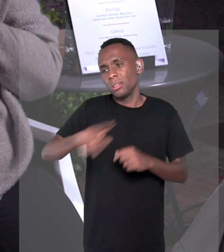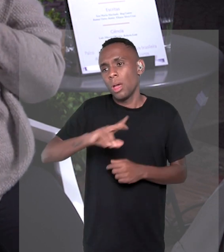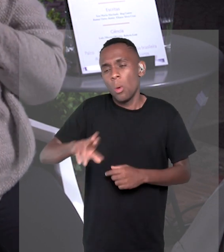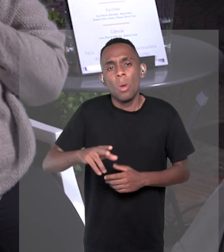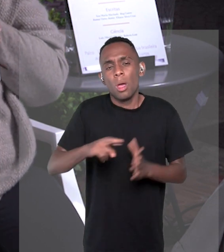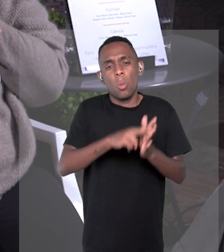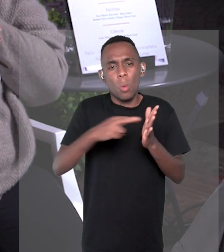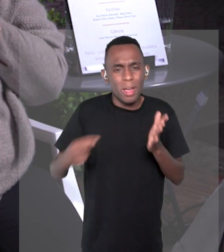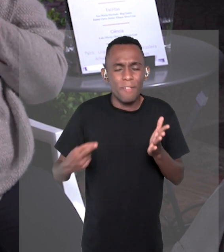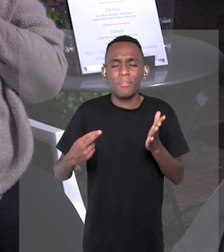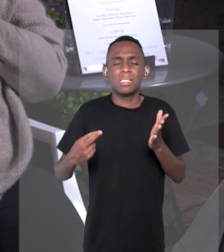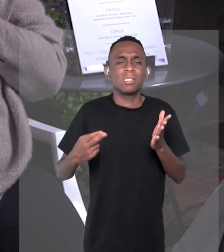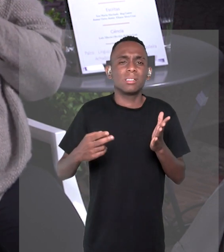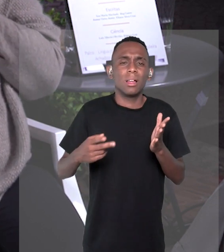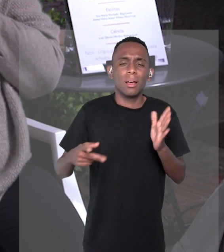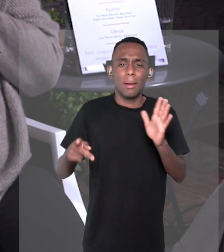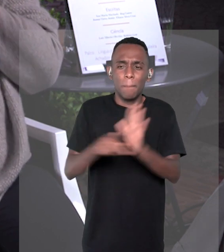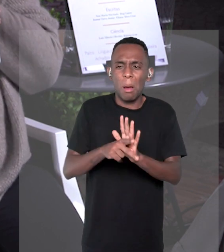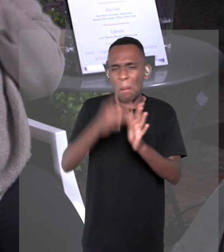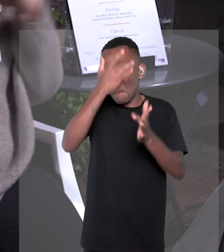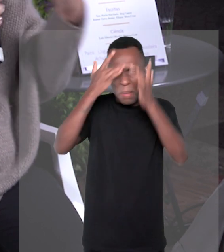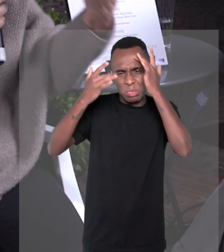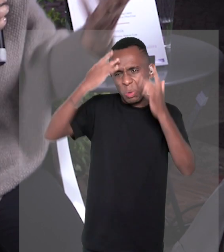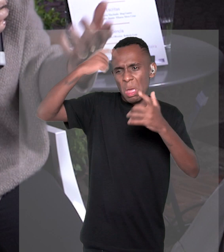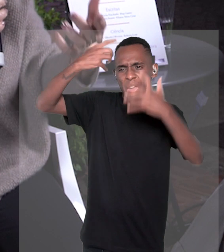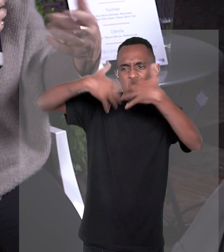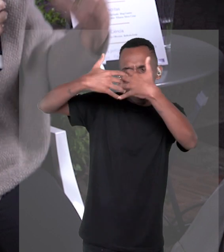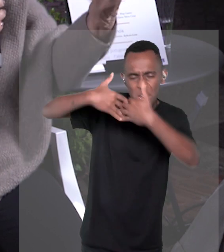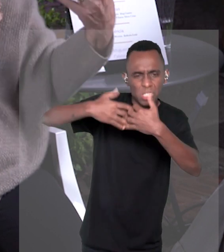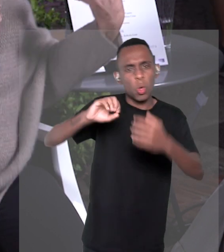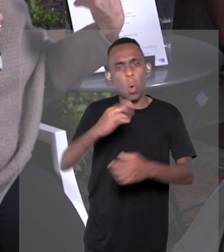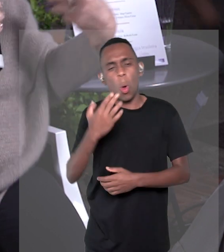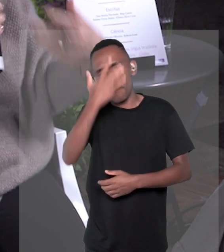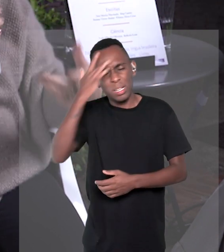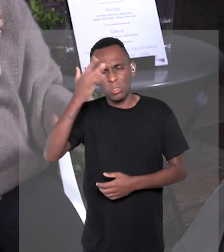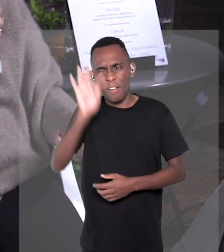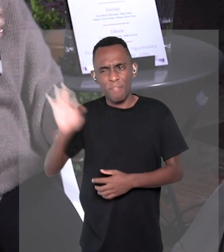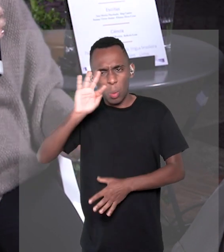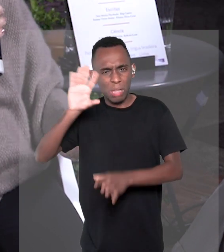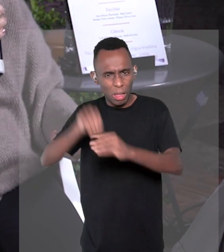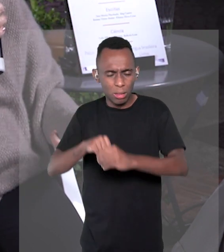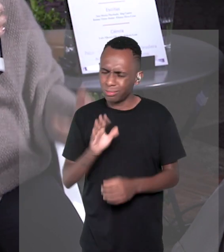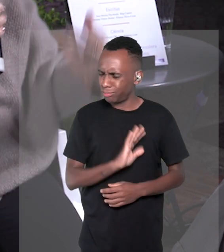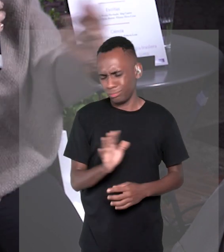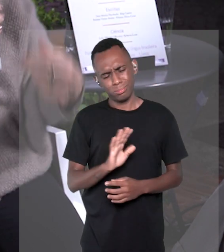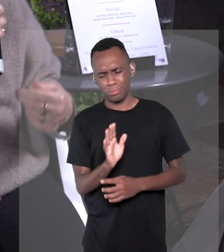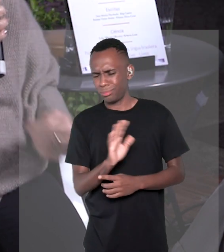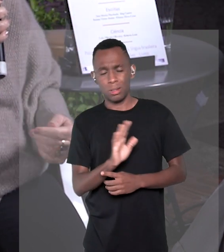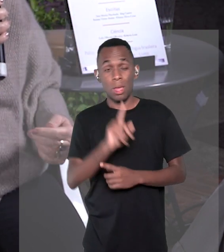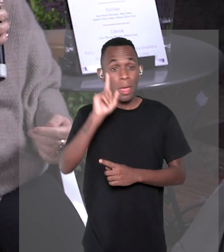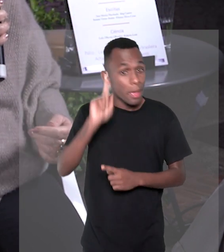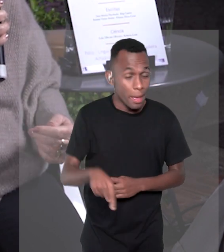se dirige a quem é, na verdade, um interlocutor dela, mesmo